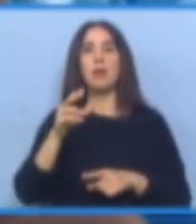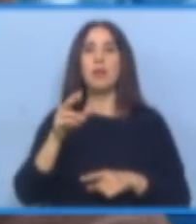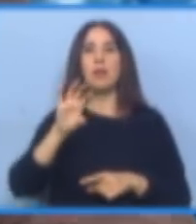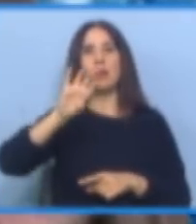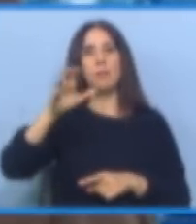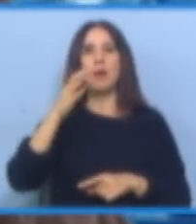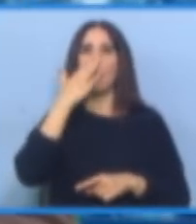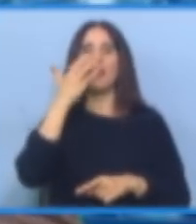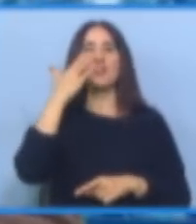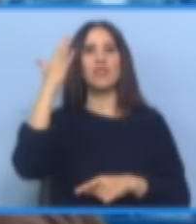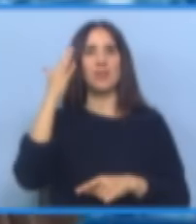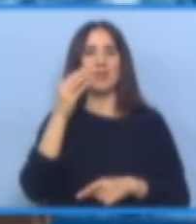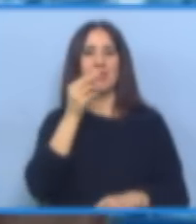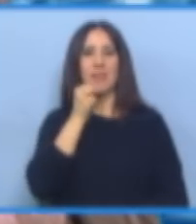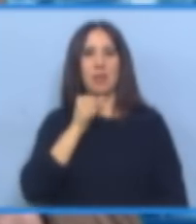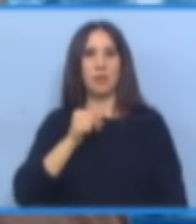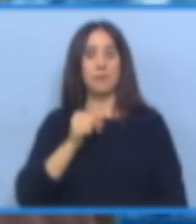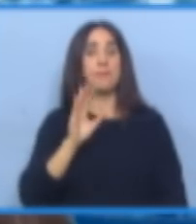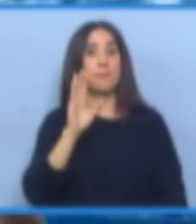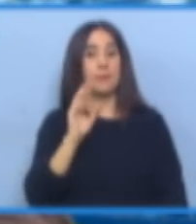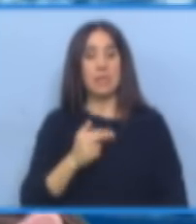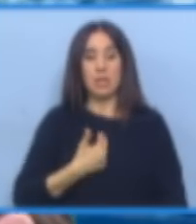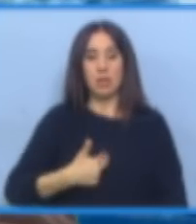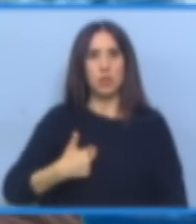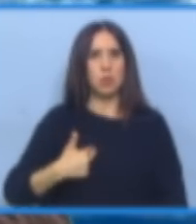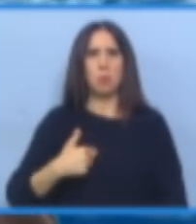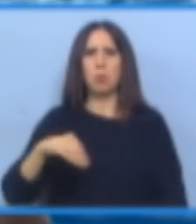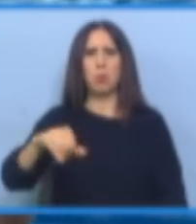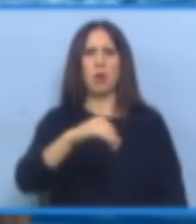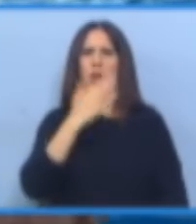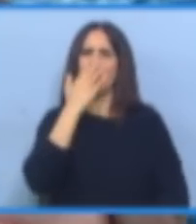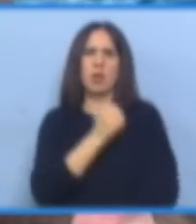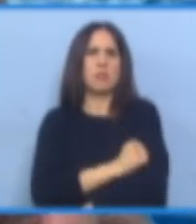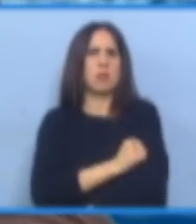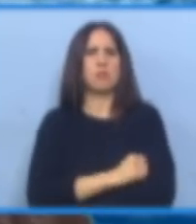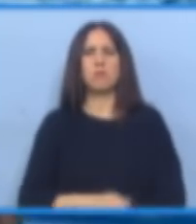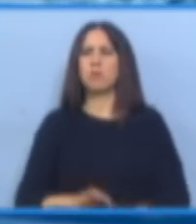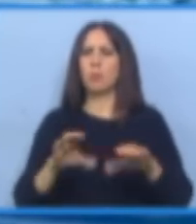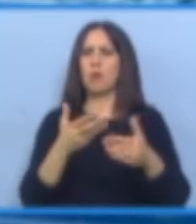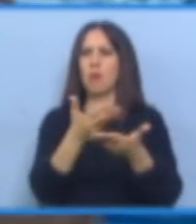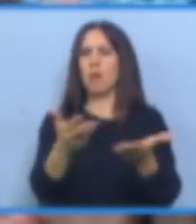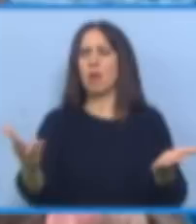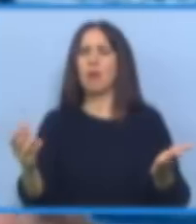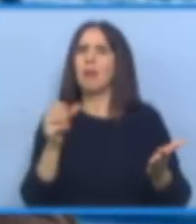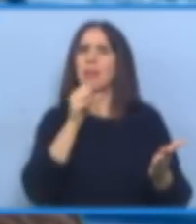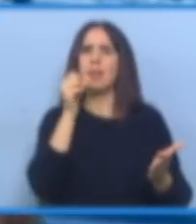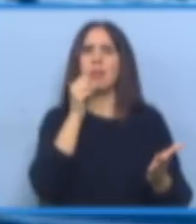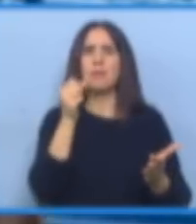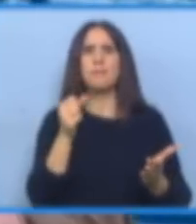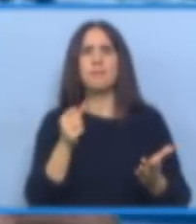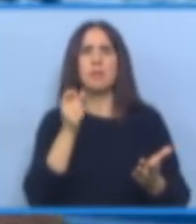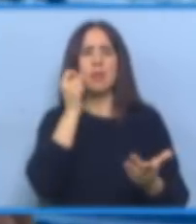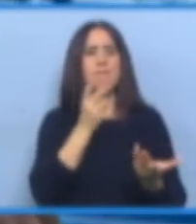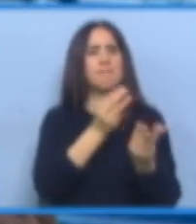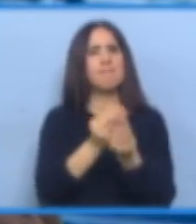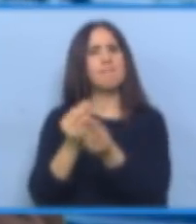Quer dizer, para o cristão, em qualquer lugar, está sempre em casa, há sempre uma comunidade, há sempre alguém com quem